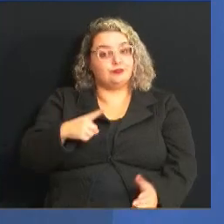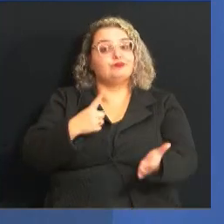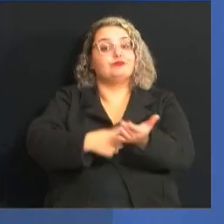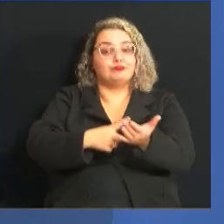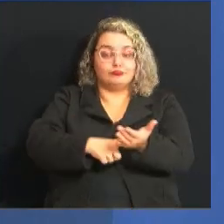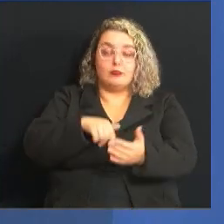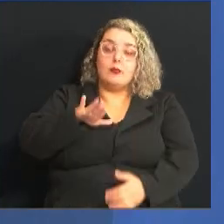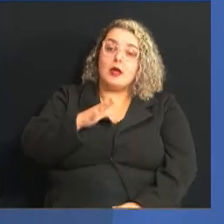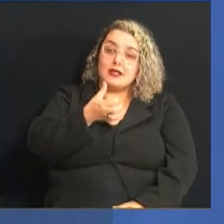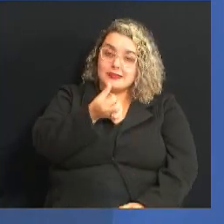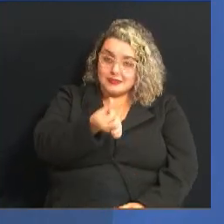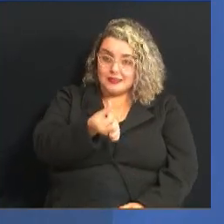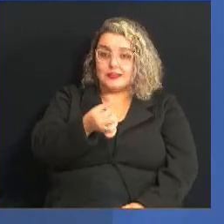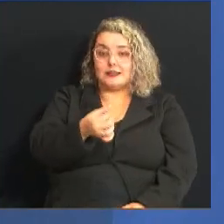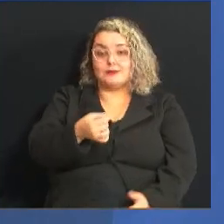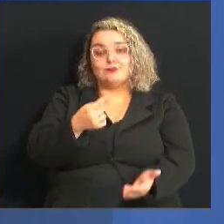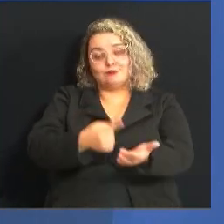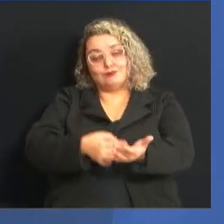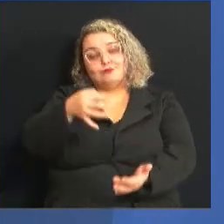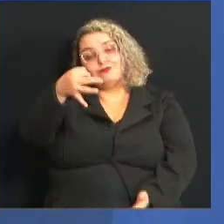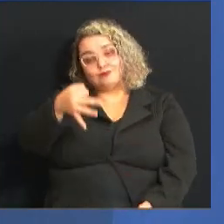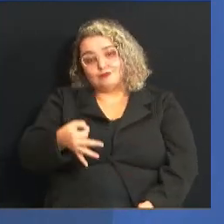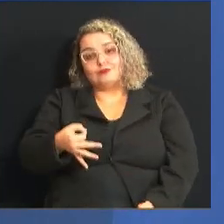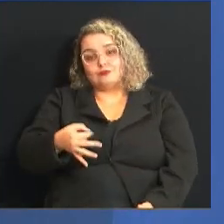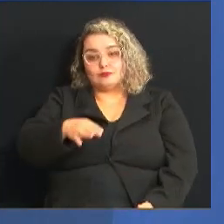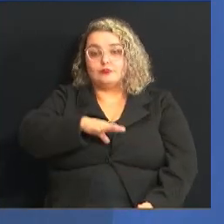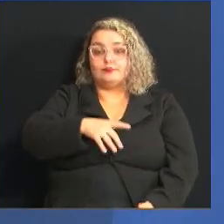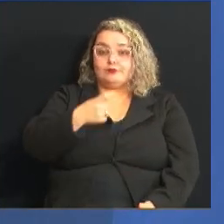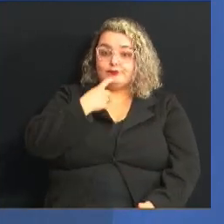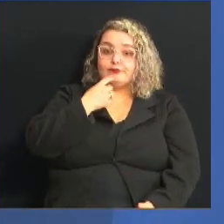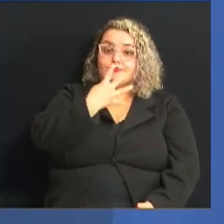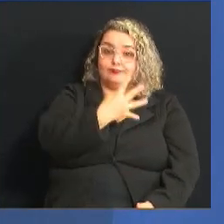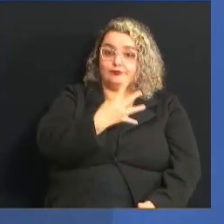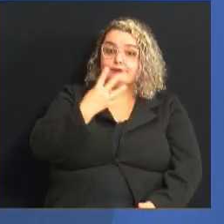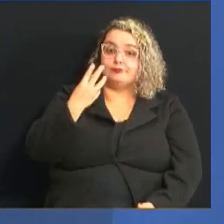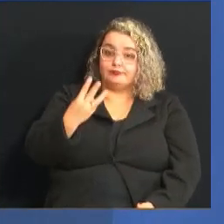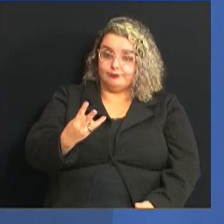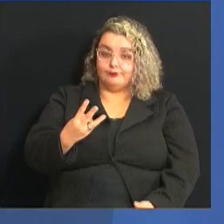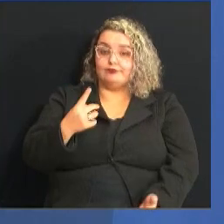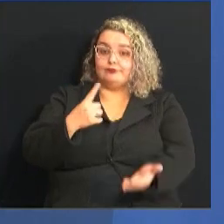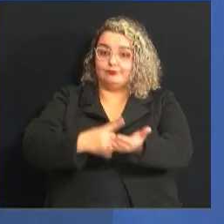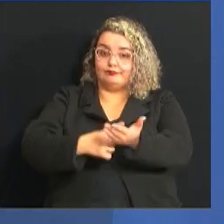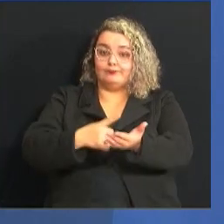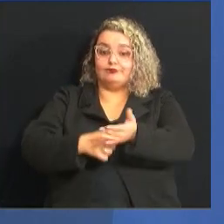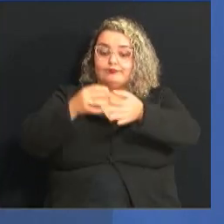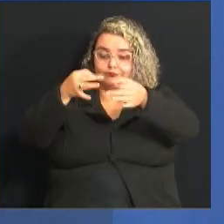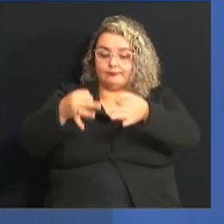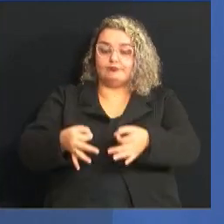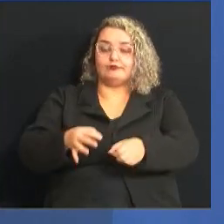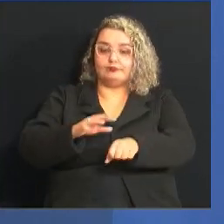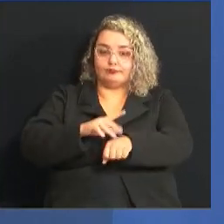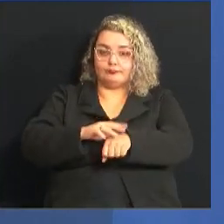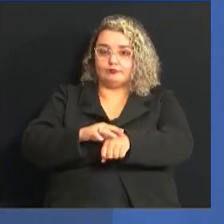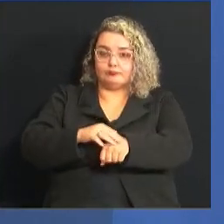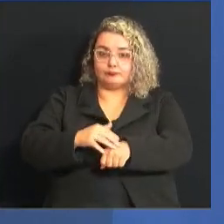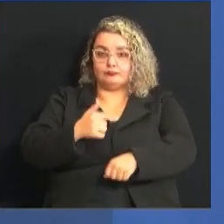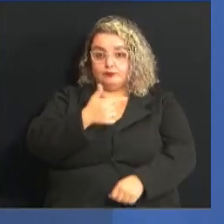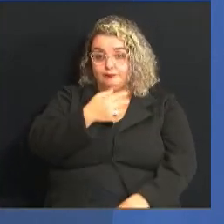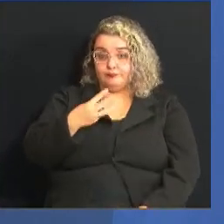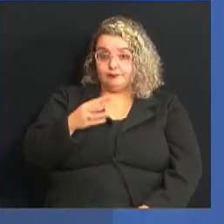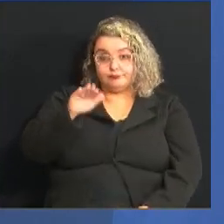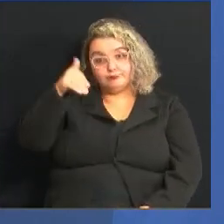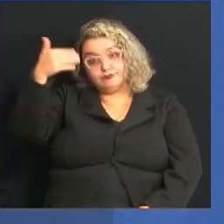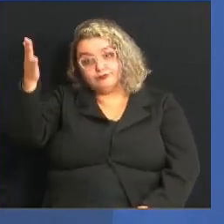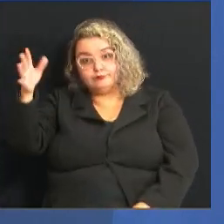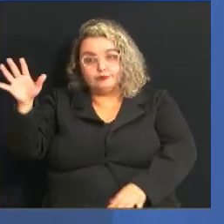casos na cidade. Assim, Campinas soma 43 confirmações da doença, sendo 23 importadas e